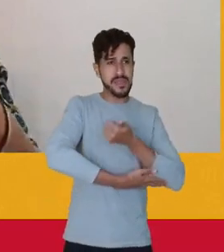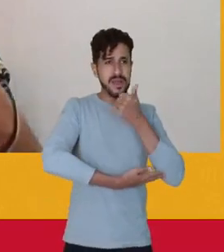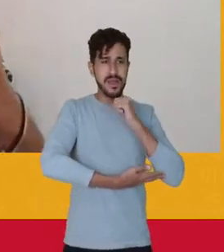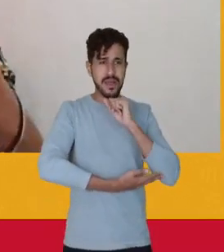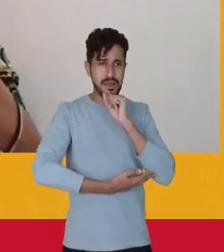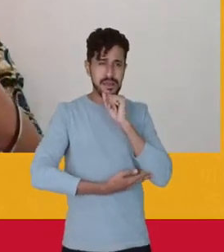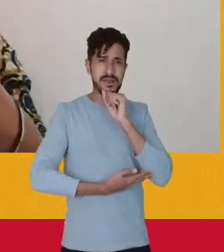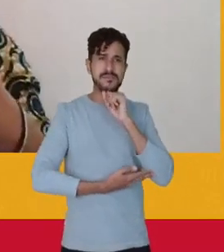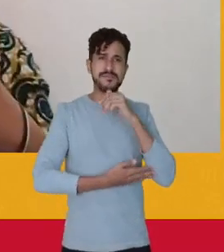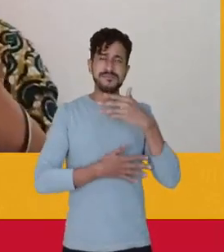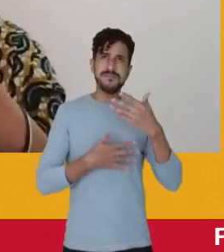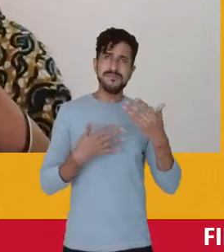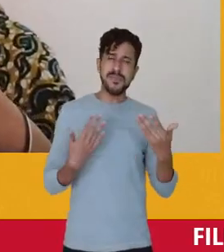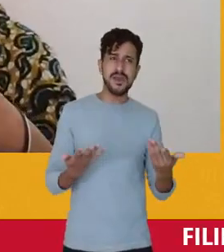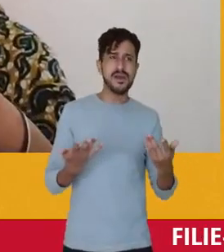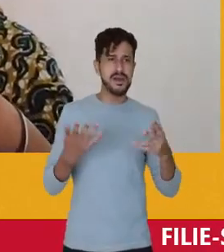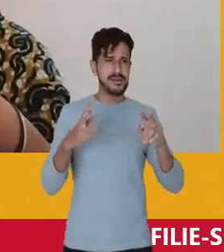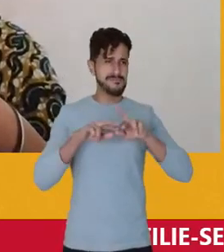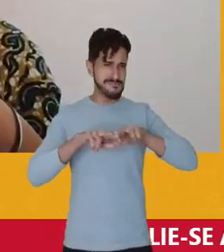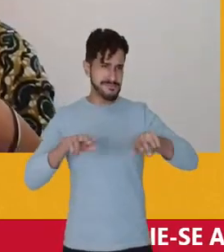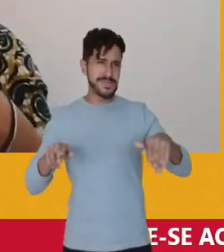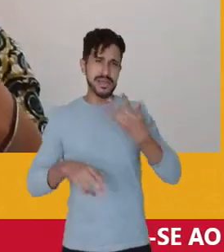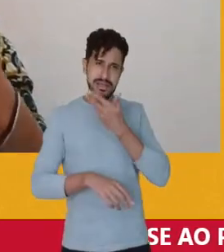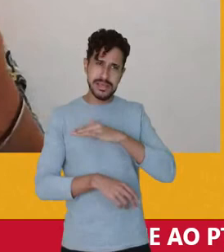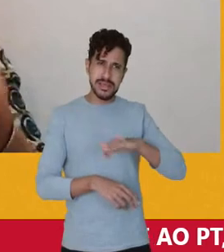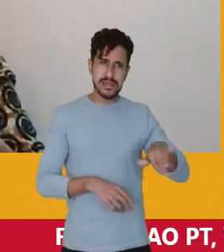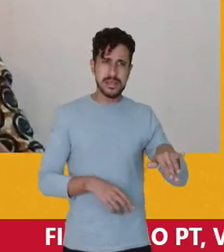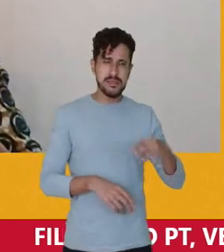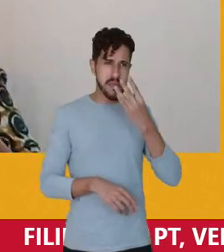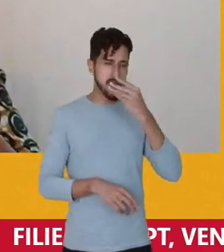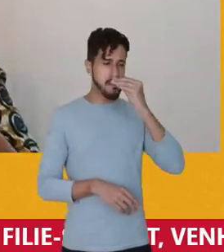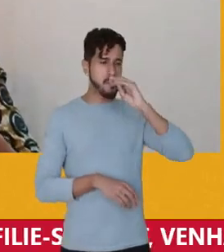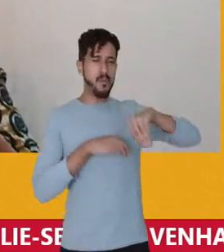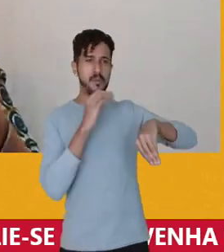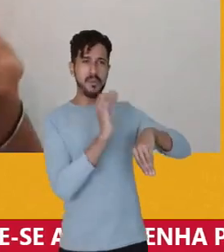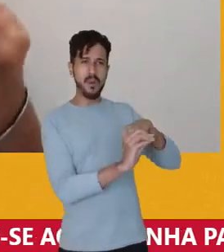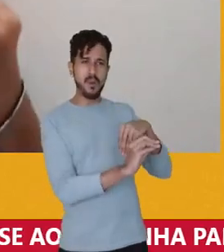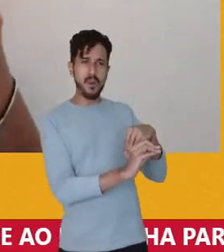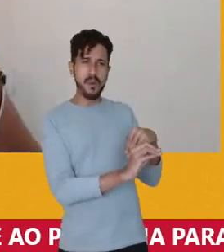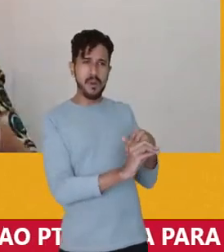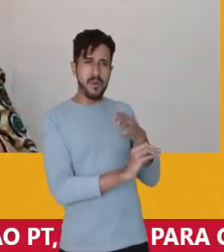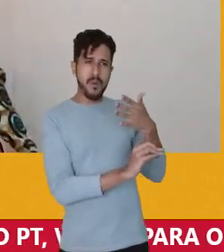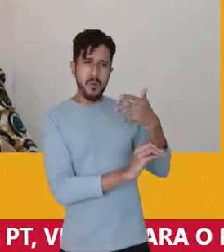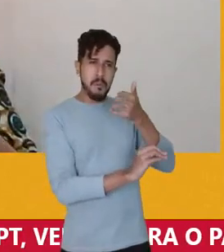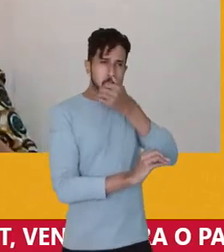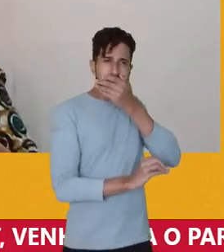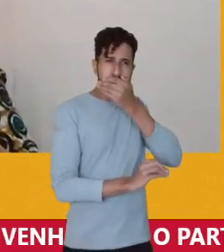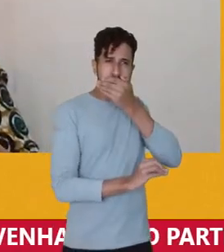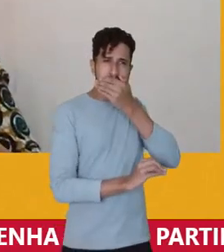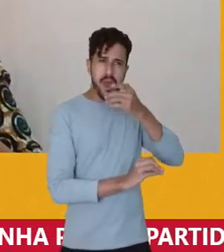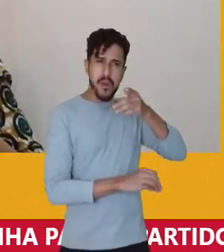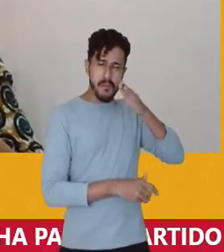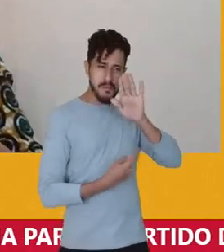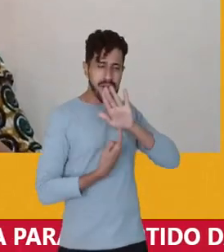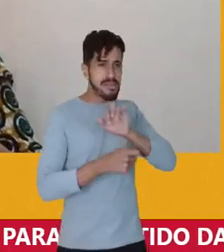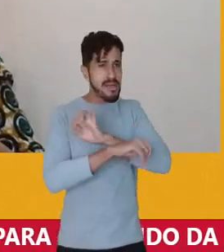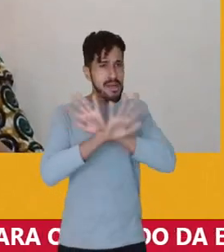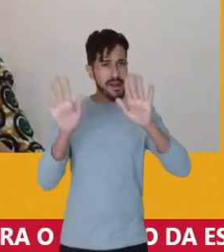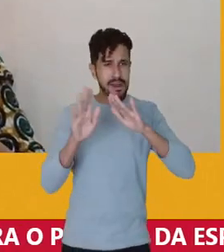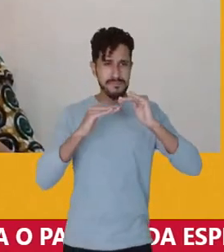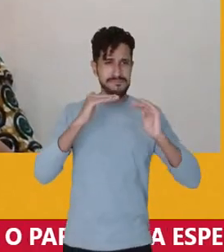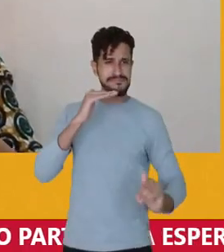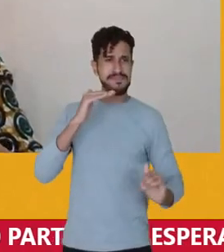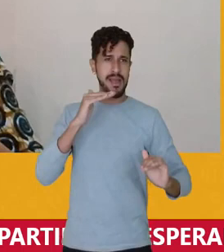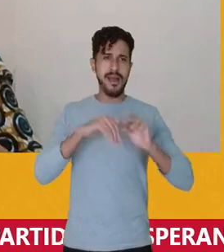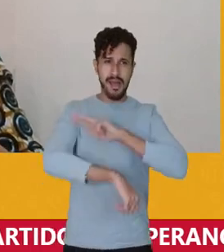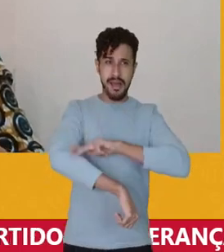Então, inclusive essas crianças, quando são silenciadas, elas deixam explícita a desigualdade racial no Brasil,